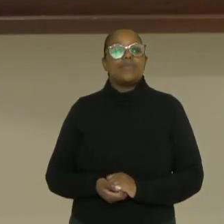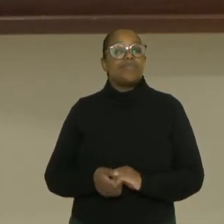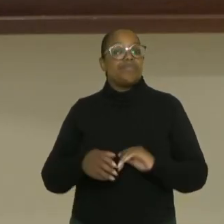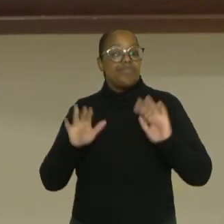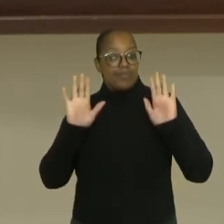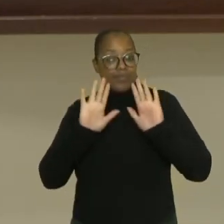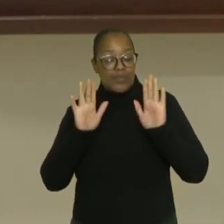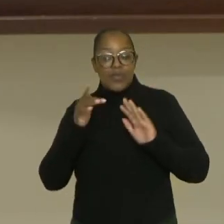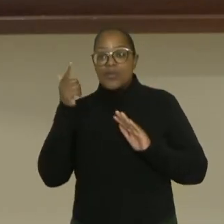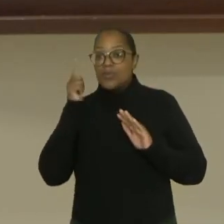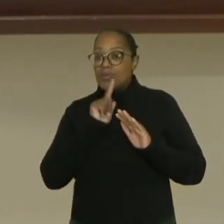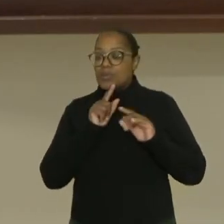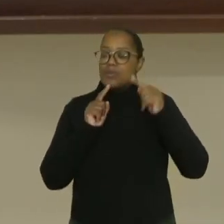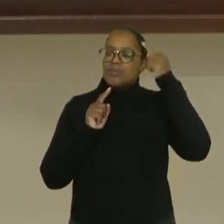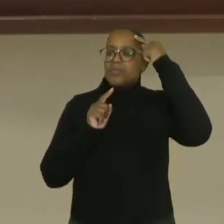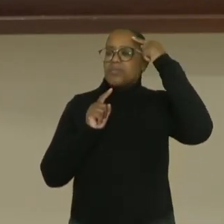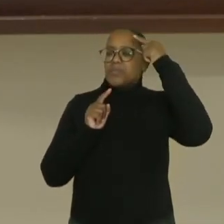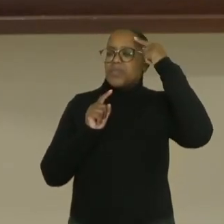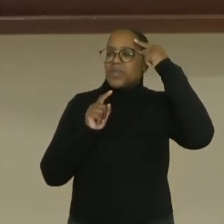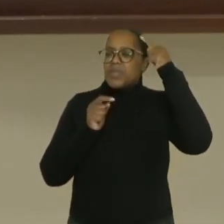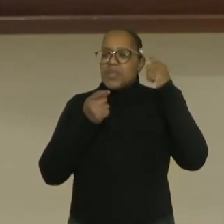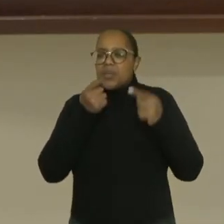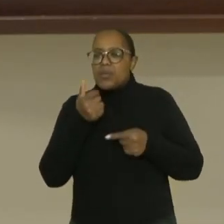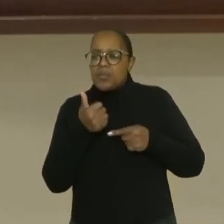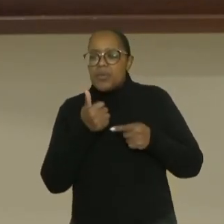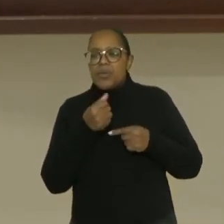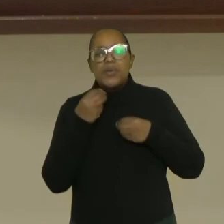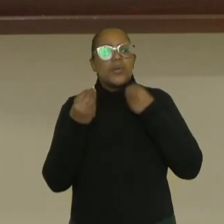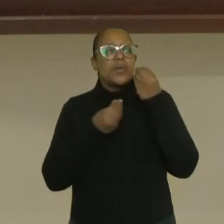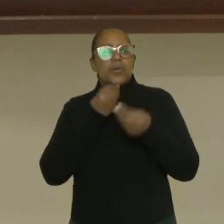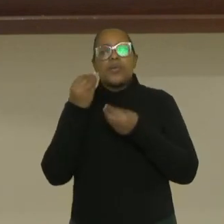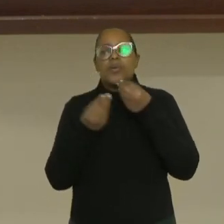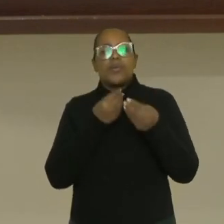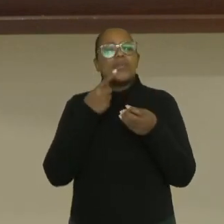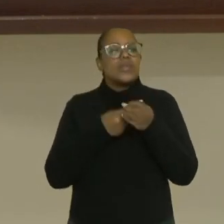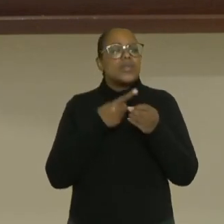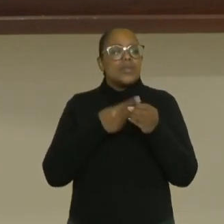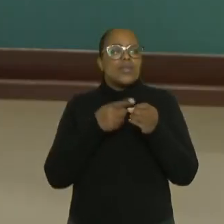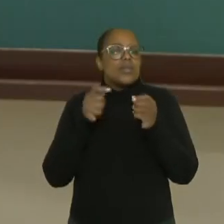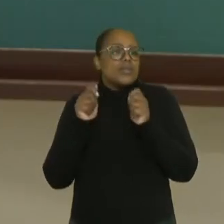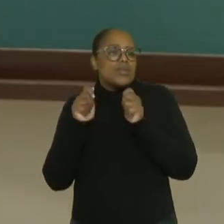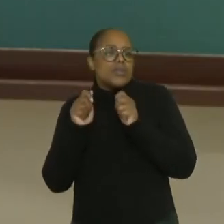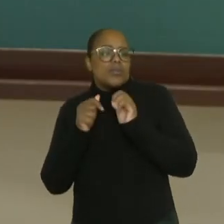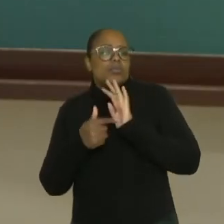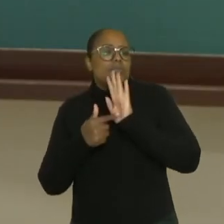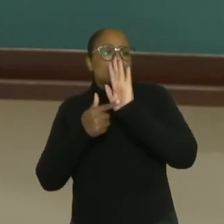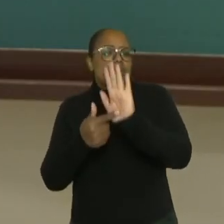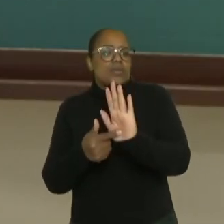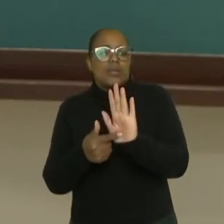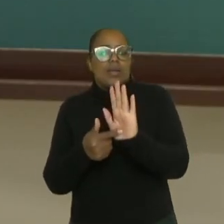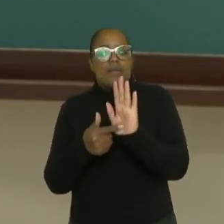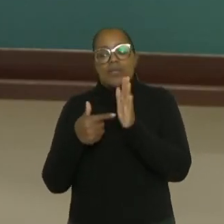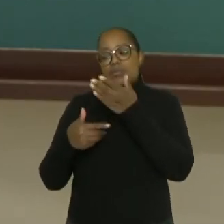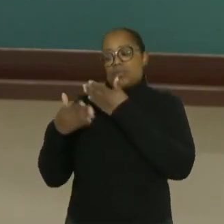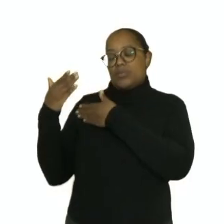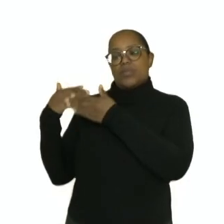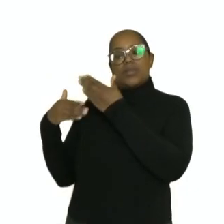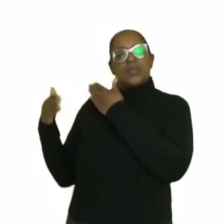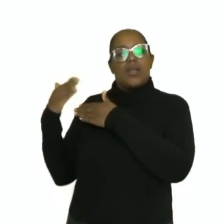E aí conseguiram refletir um pouquinho sobre essas questões, como a cidade se apresentava, principalmente aqui em